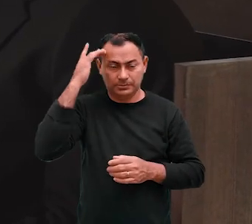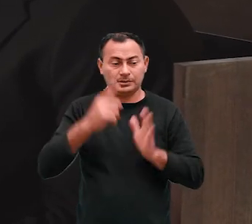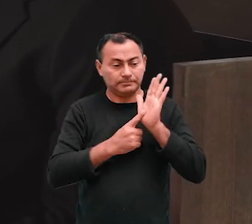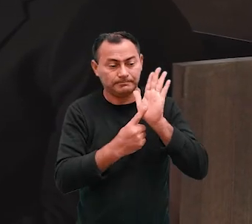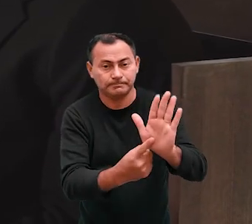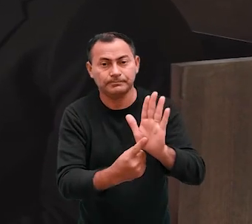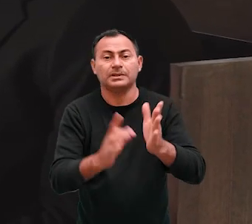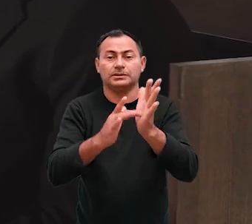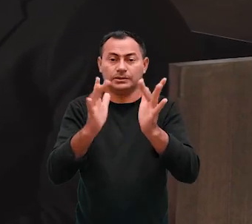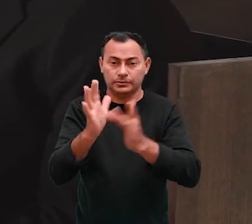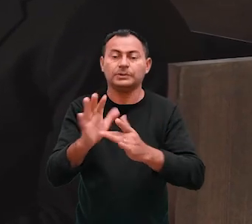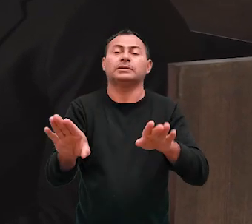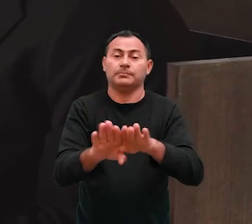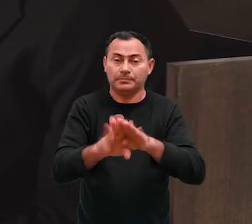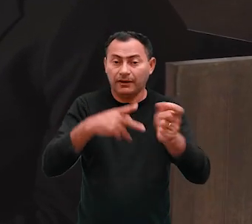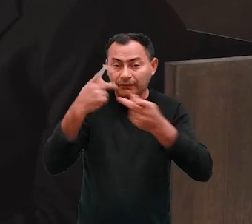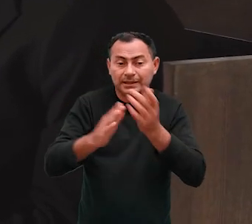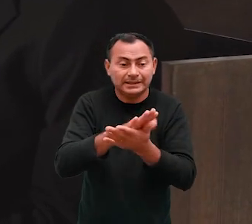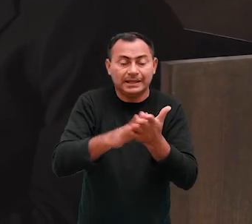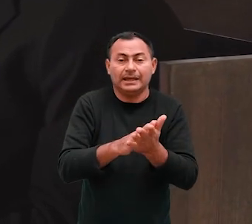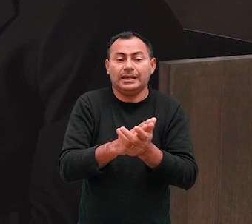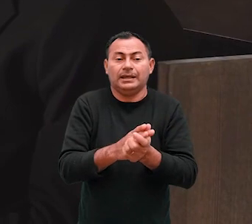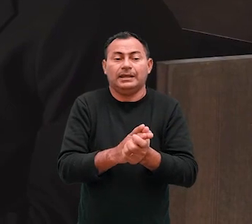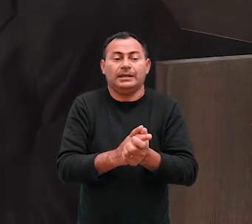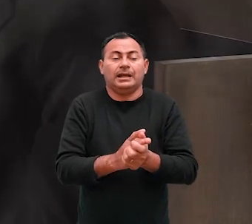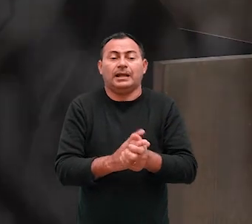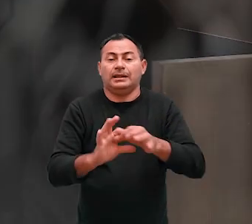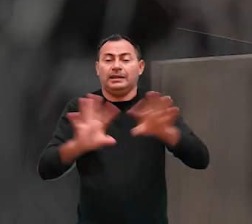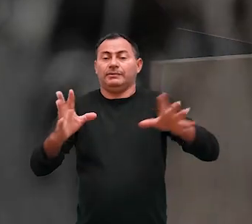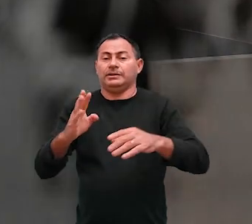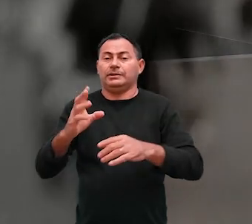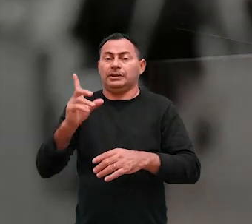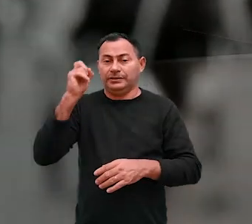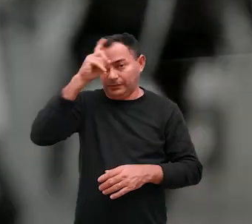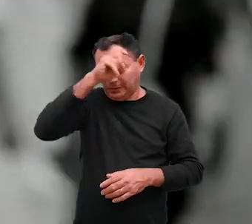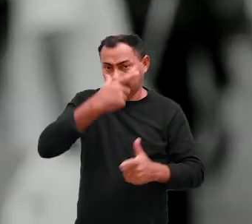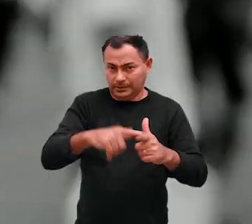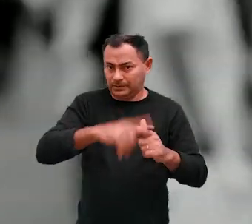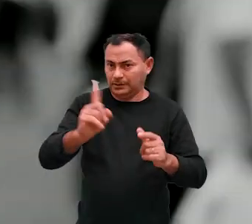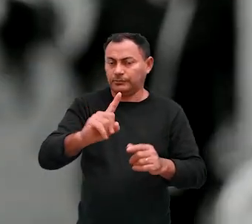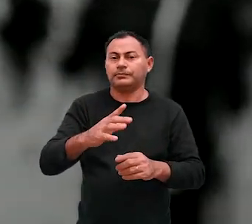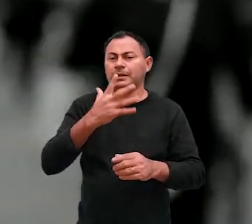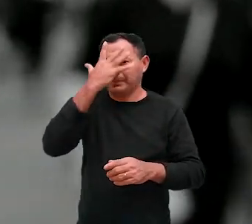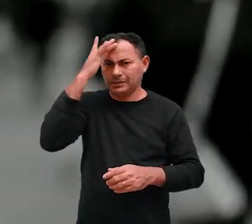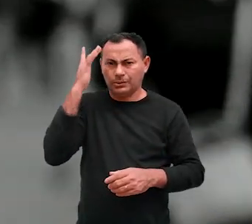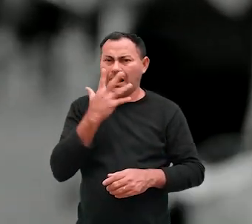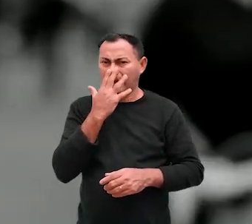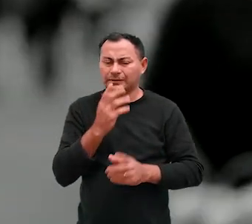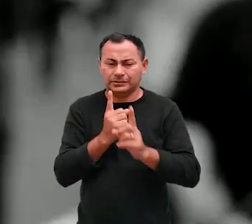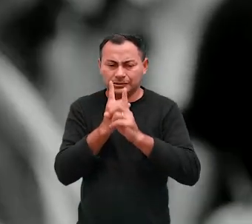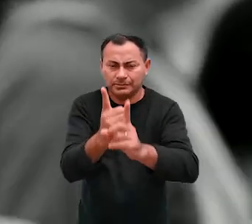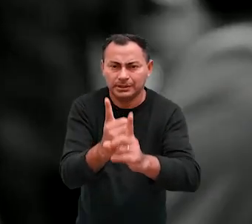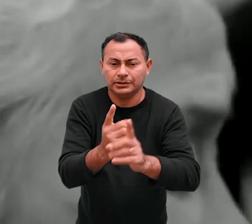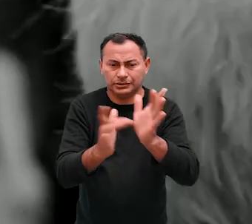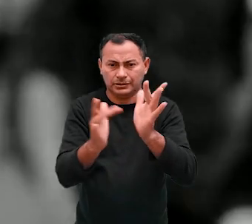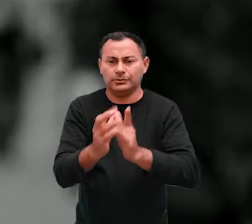essa ilustração, Jesus também está dizendo que ninguém está imune às tempestades. Muita gente acha que ser discípulo de Jesus é a garantia